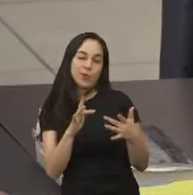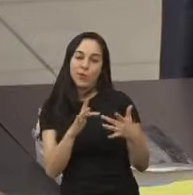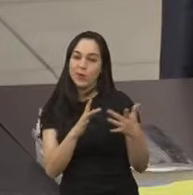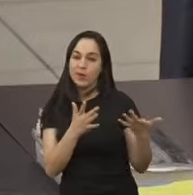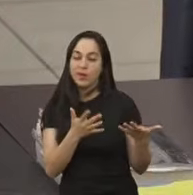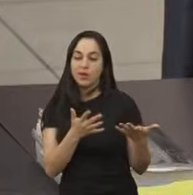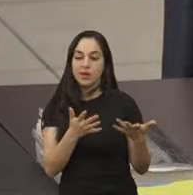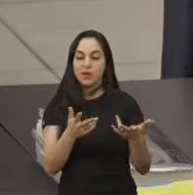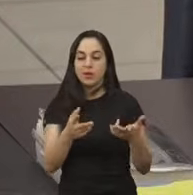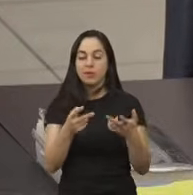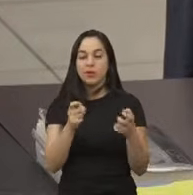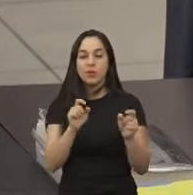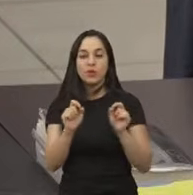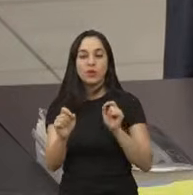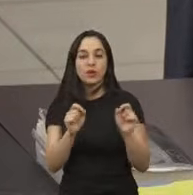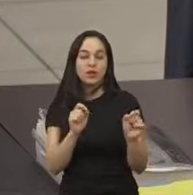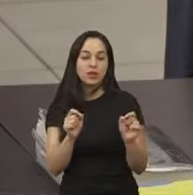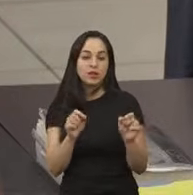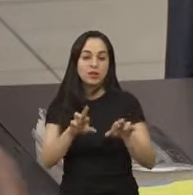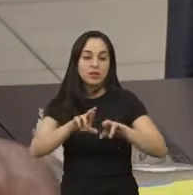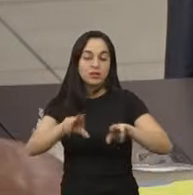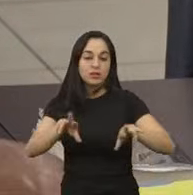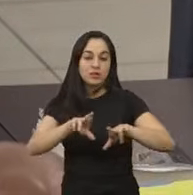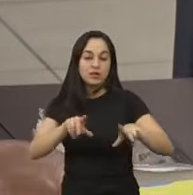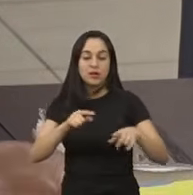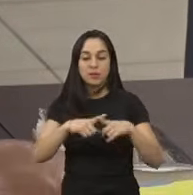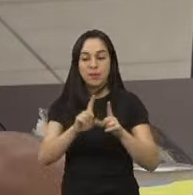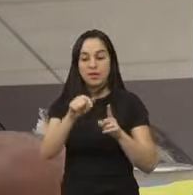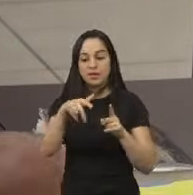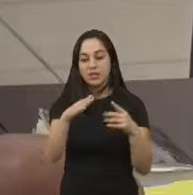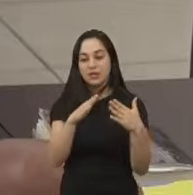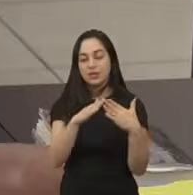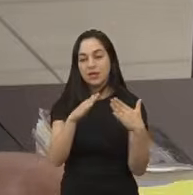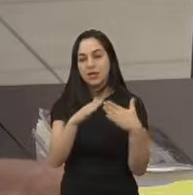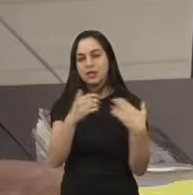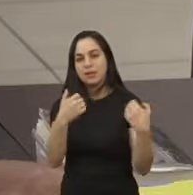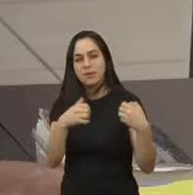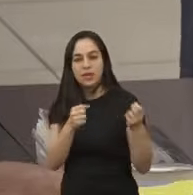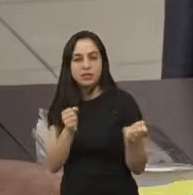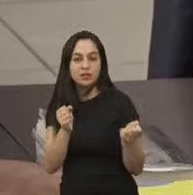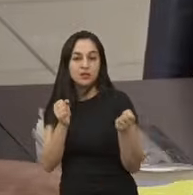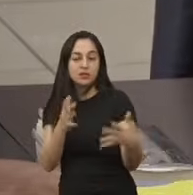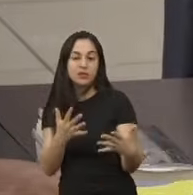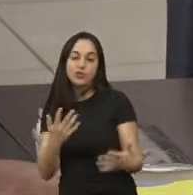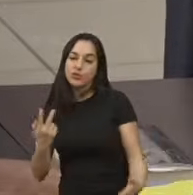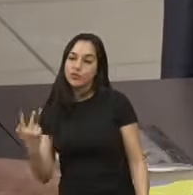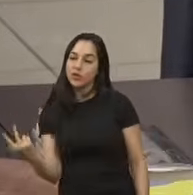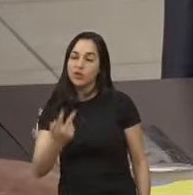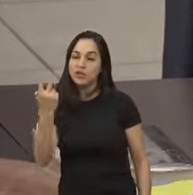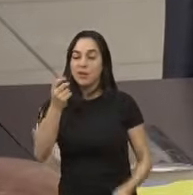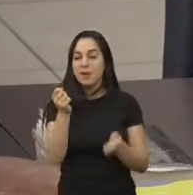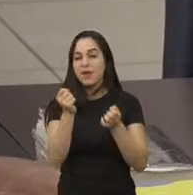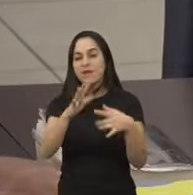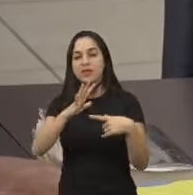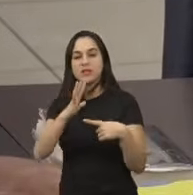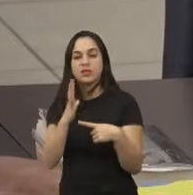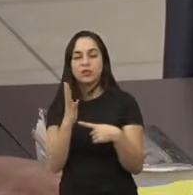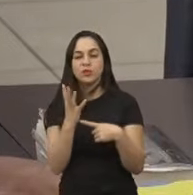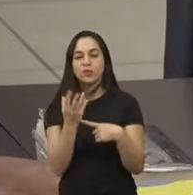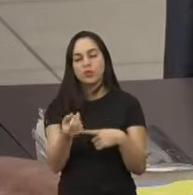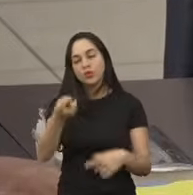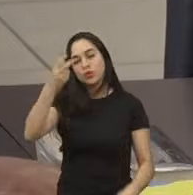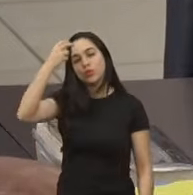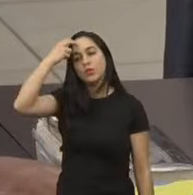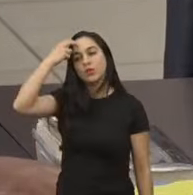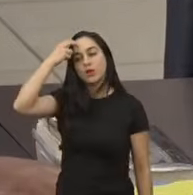enxergam sob ângulos diferentes, mas essa casa tem que fazer o seu papel, valorizar a manifestação cultural. E eu quero aqui